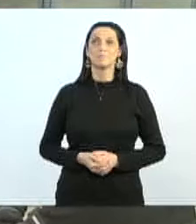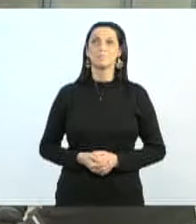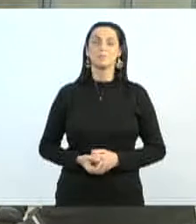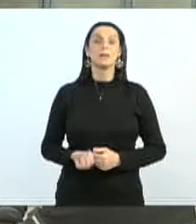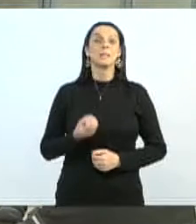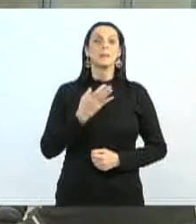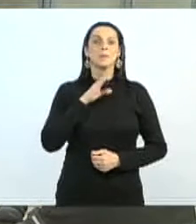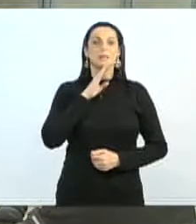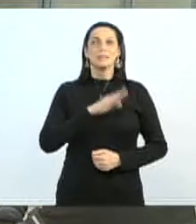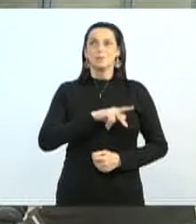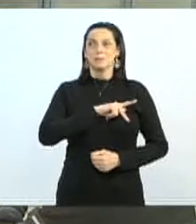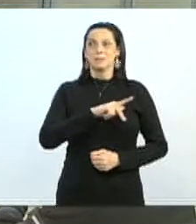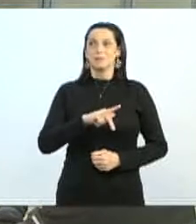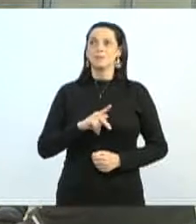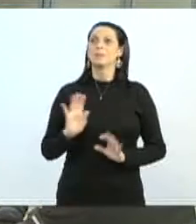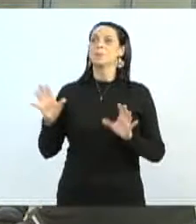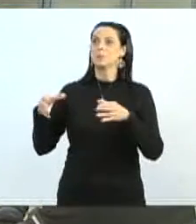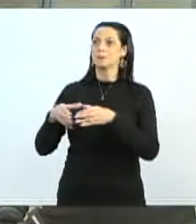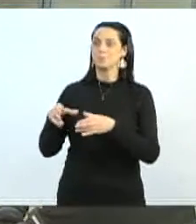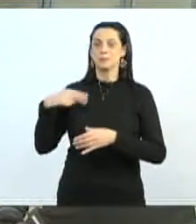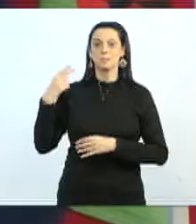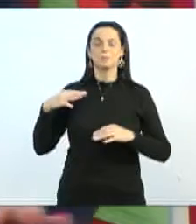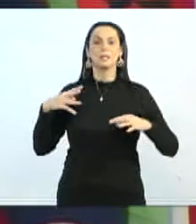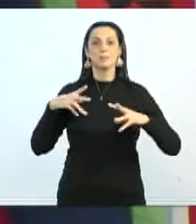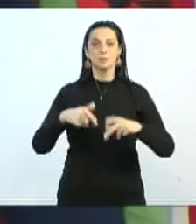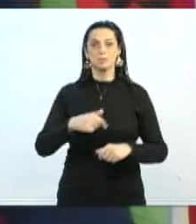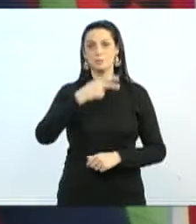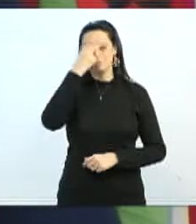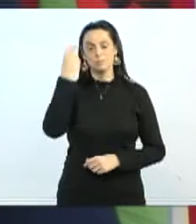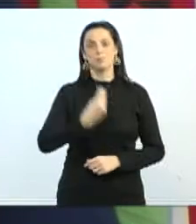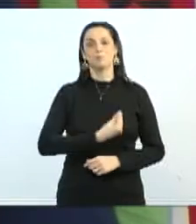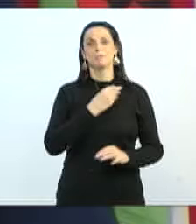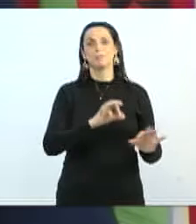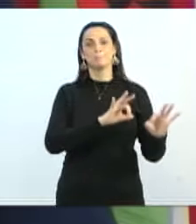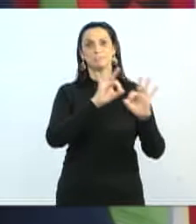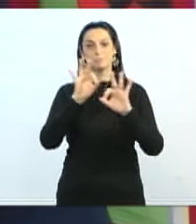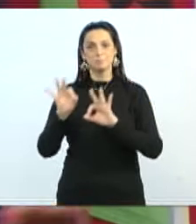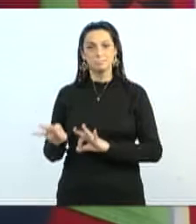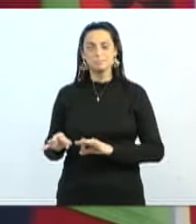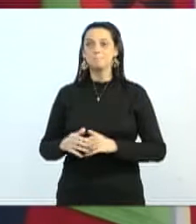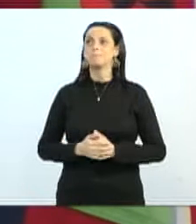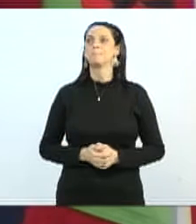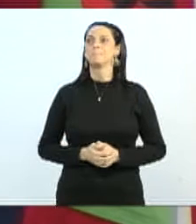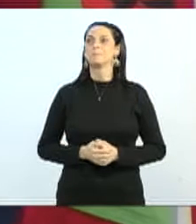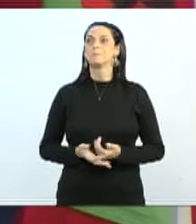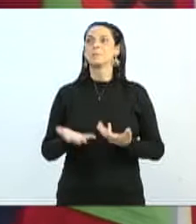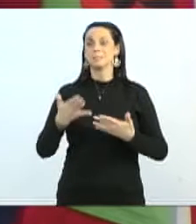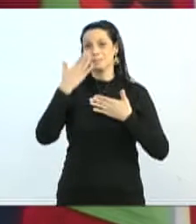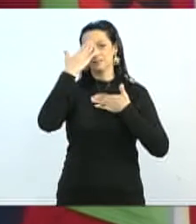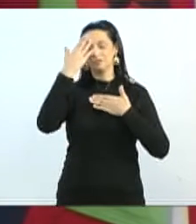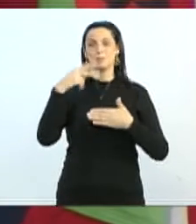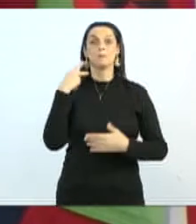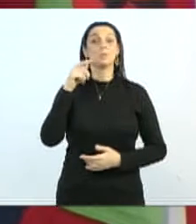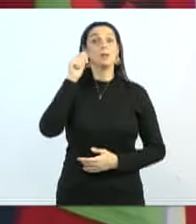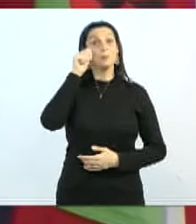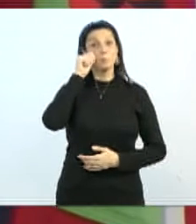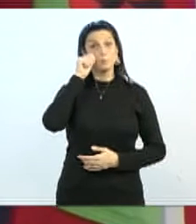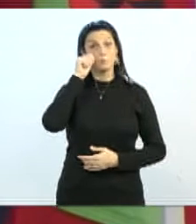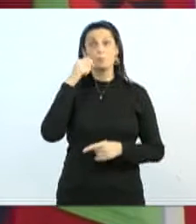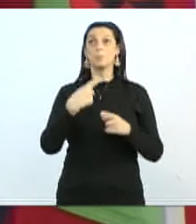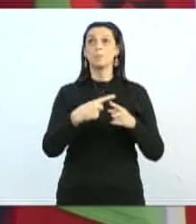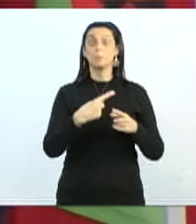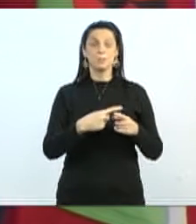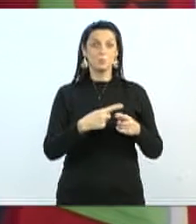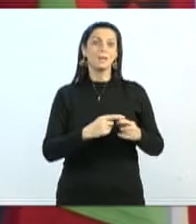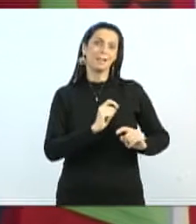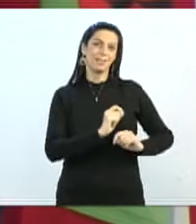Boa tarde, presidente, colegas vereadores e a todos que nos acompanham. Quero começar agradecendo também ao vereador Almir, né, por ter me dado a vez